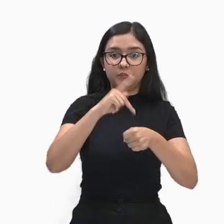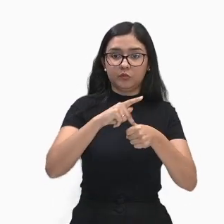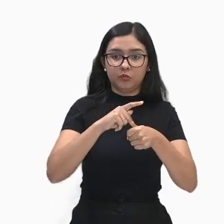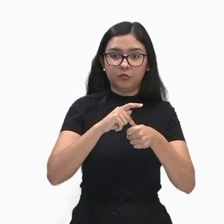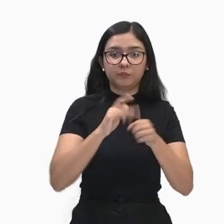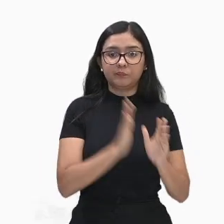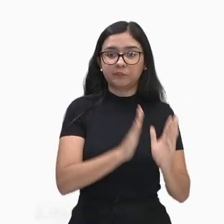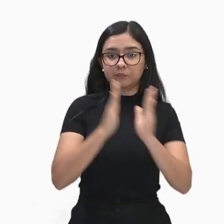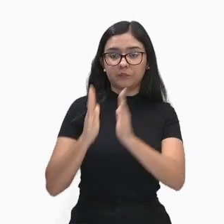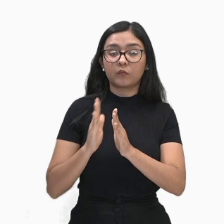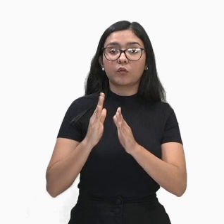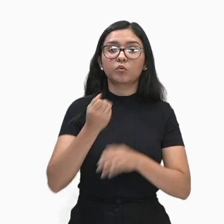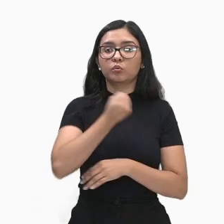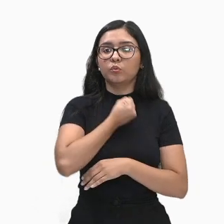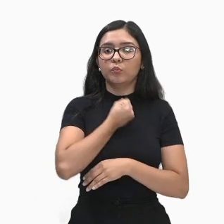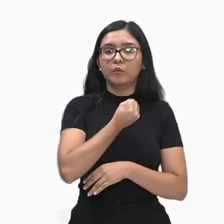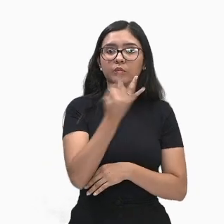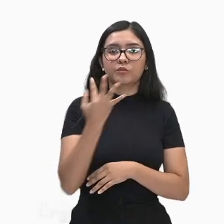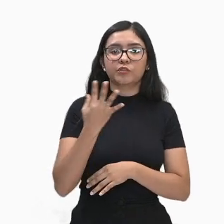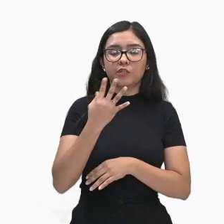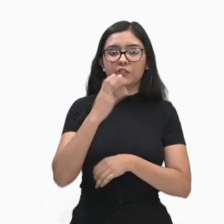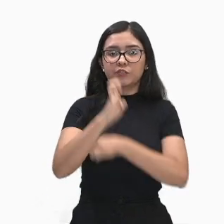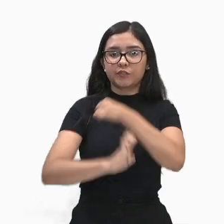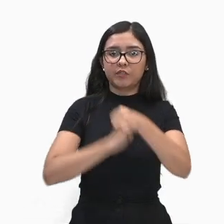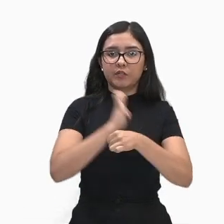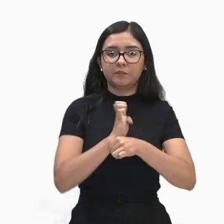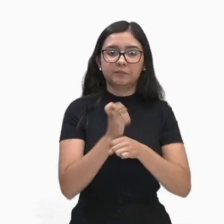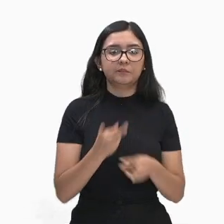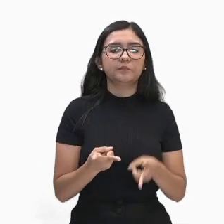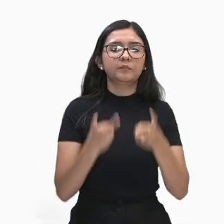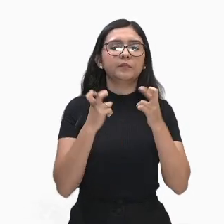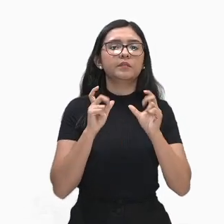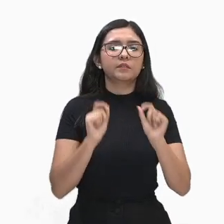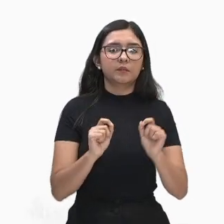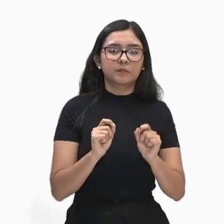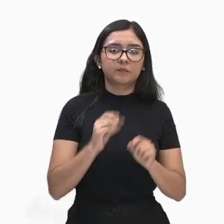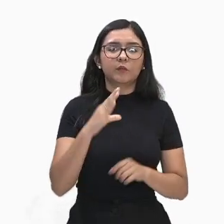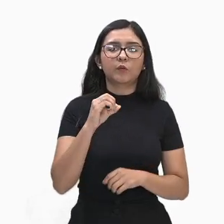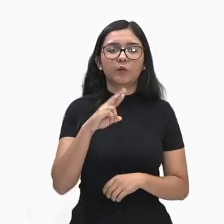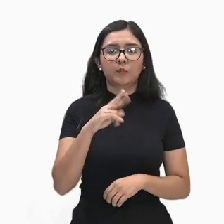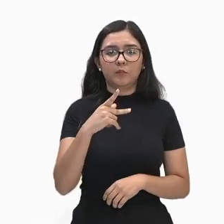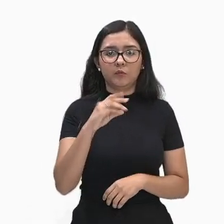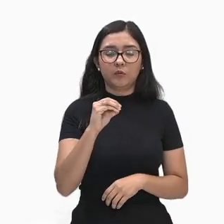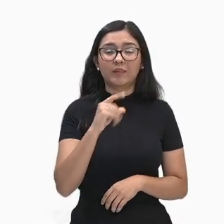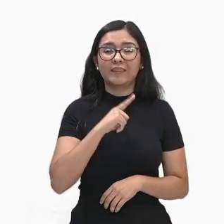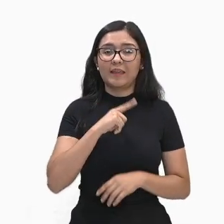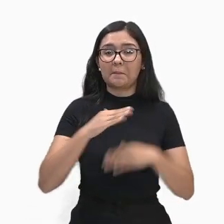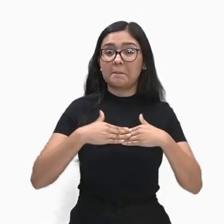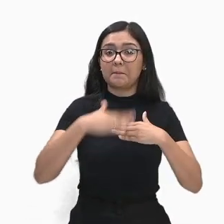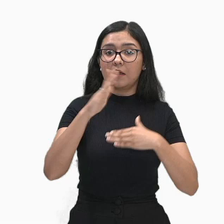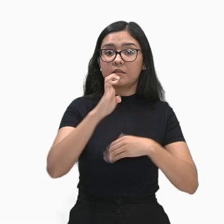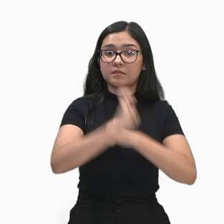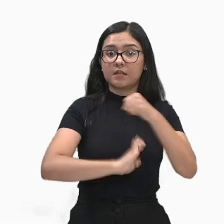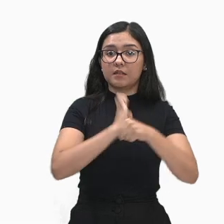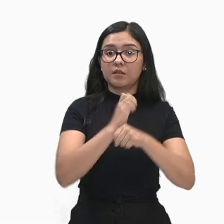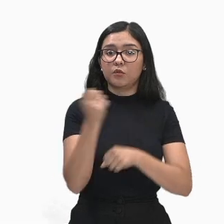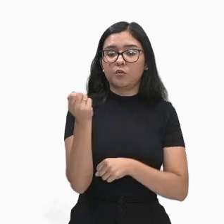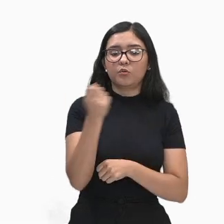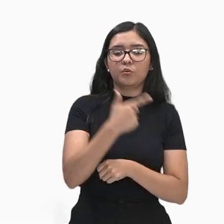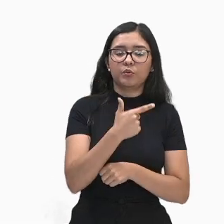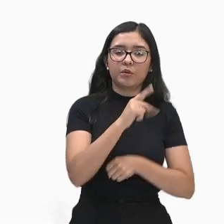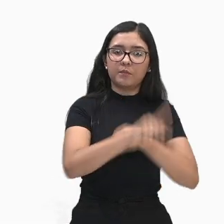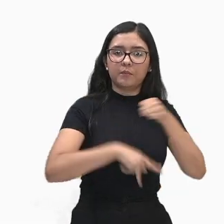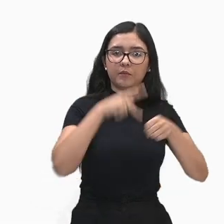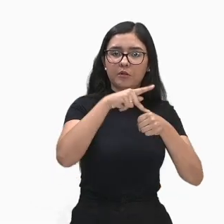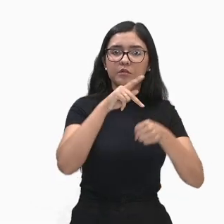aqui o número de elétrons. Então eu posso perceber que esse corpo ele tem mais elétrons do que prótons,